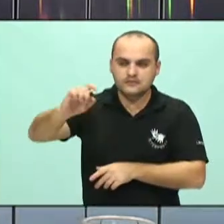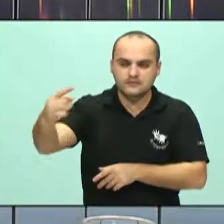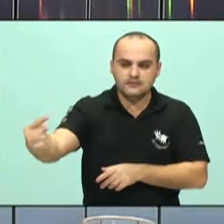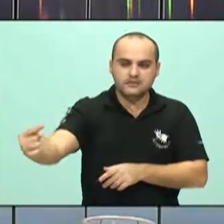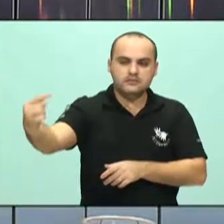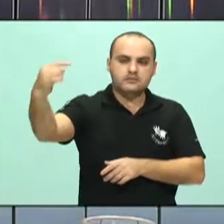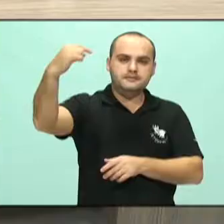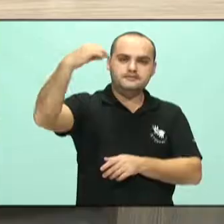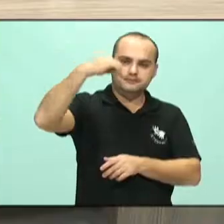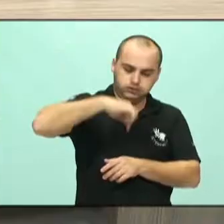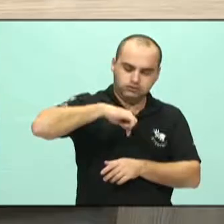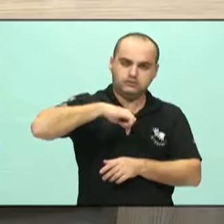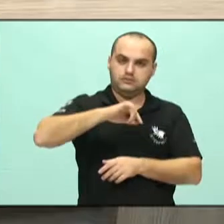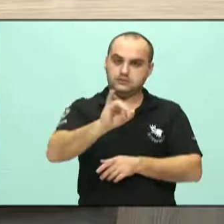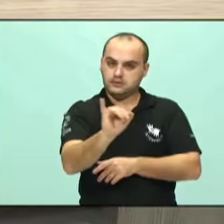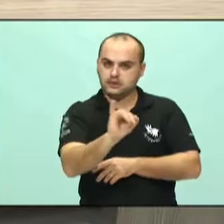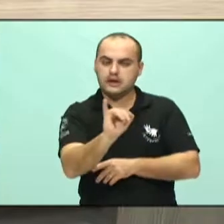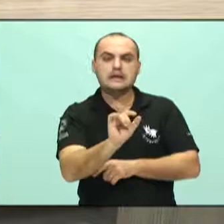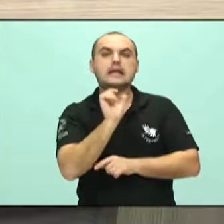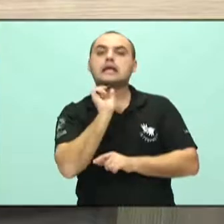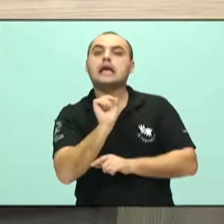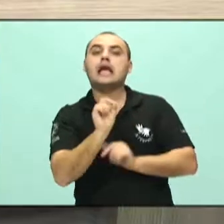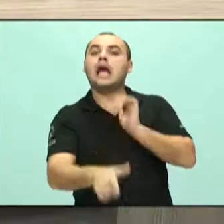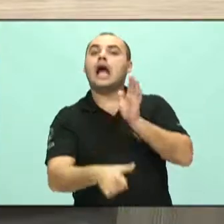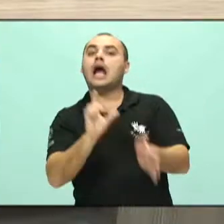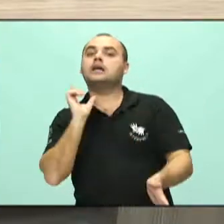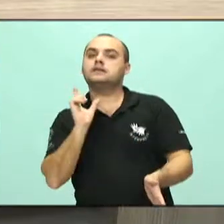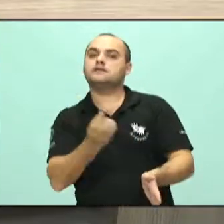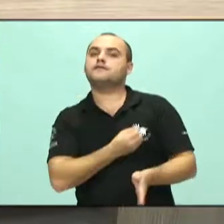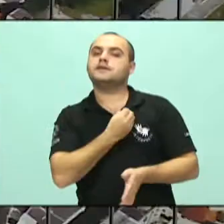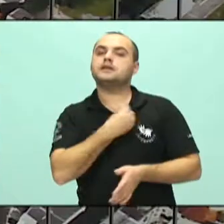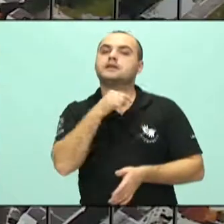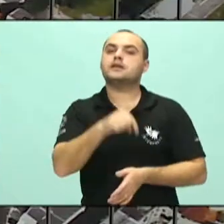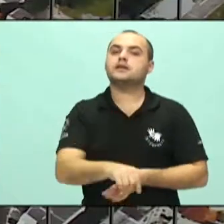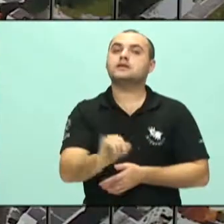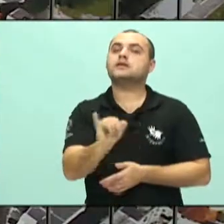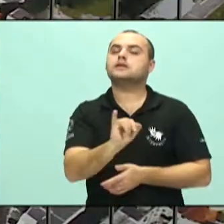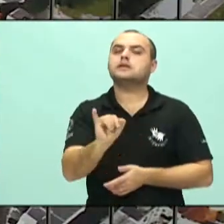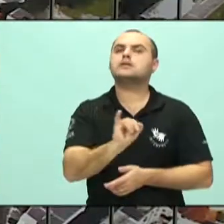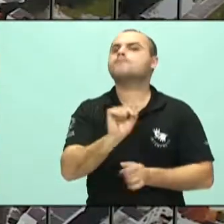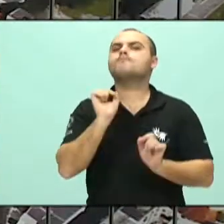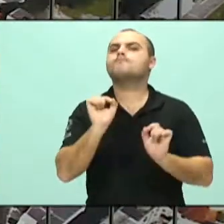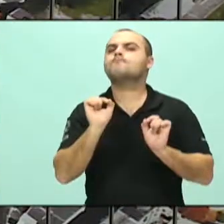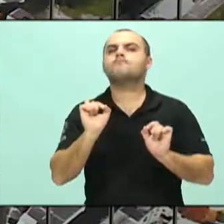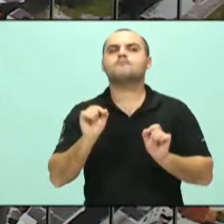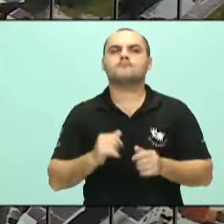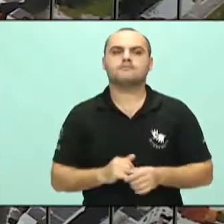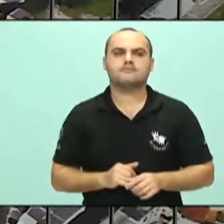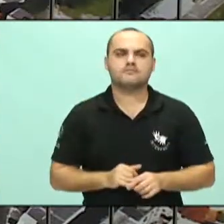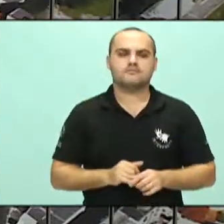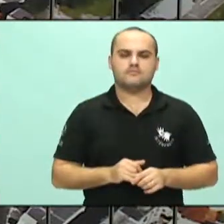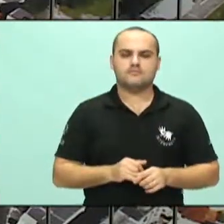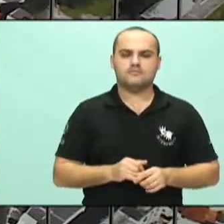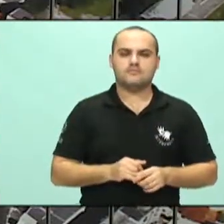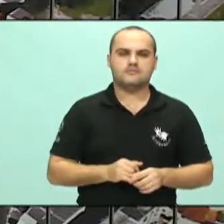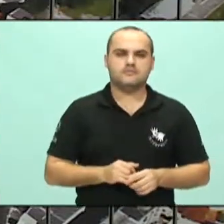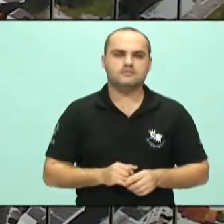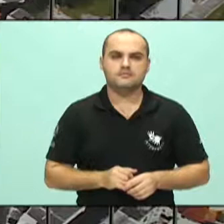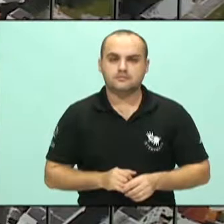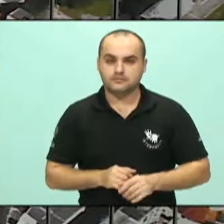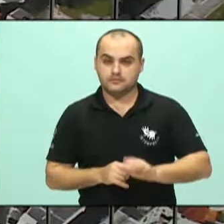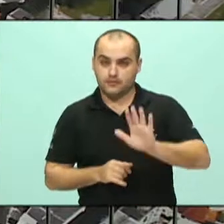situado Itajaí e quem passou também por aqui? Vejam, as